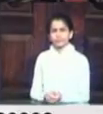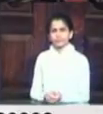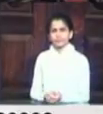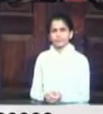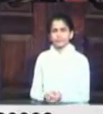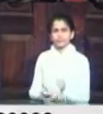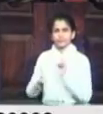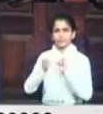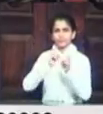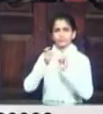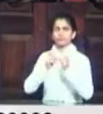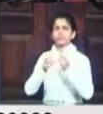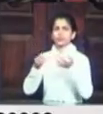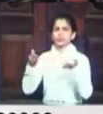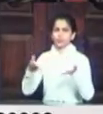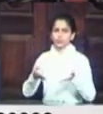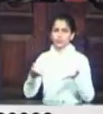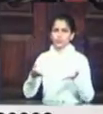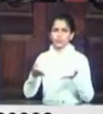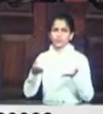os debates hoje, senhor presidente,